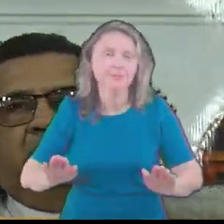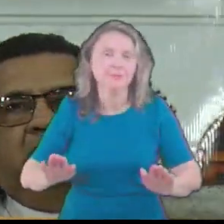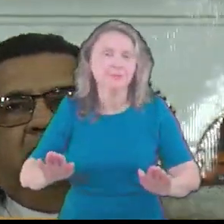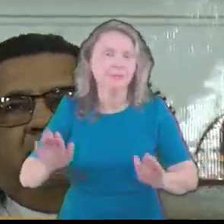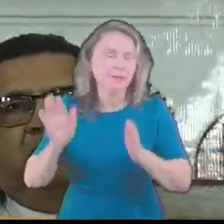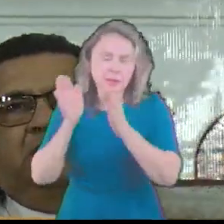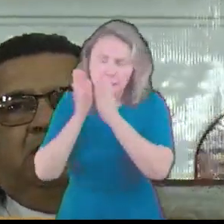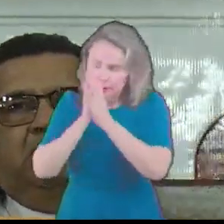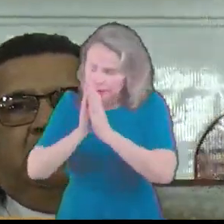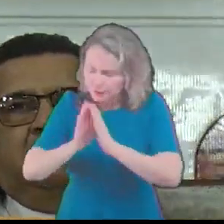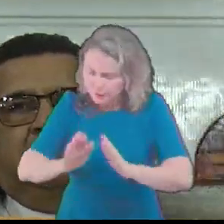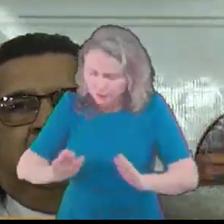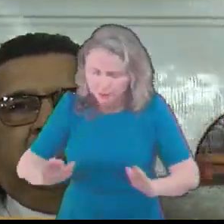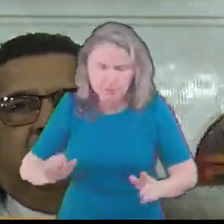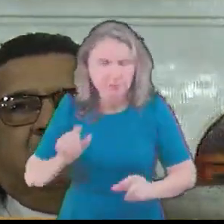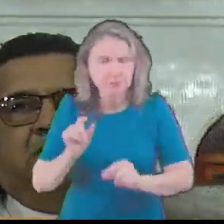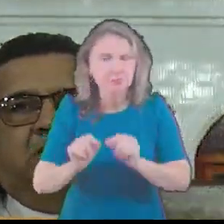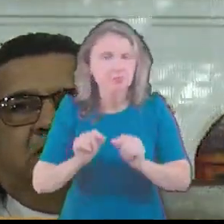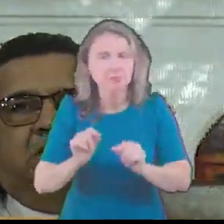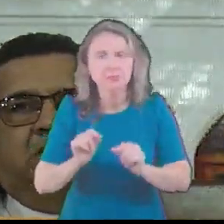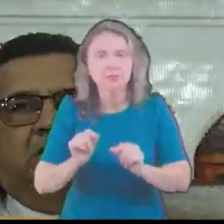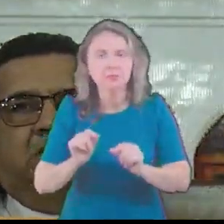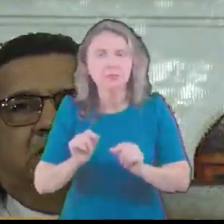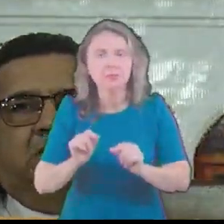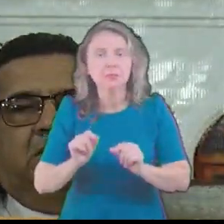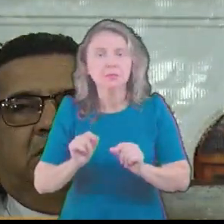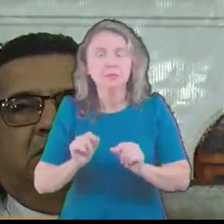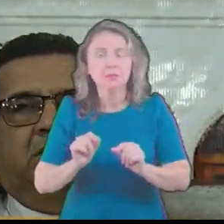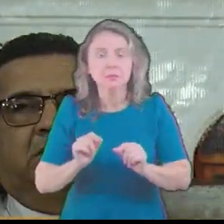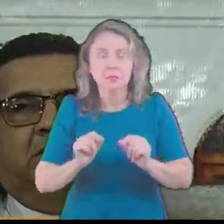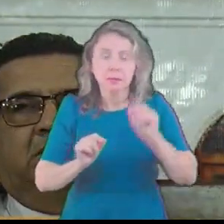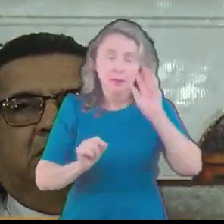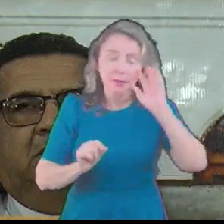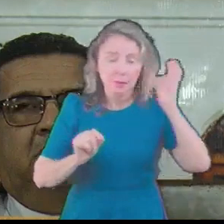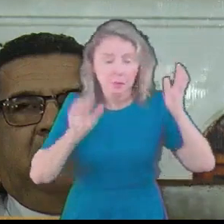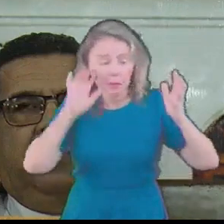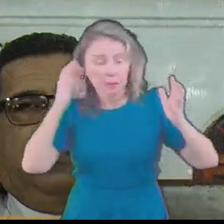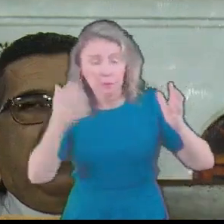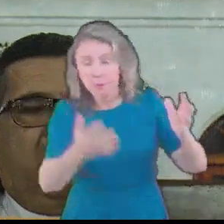Adoração é algo que supera as circunstâncias.